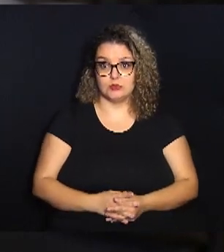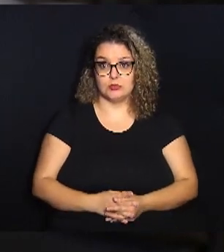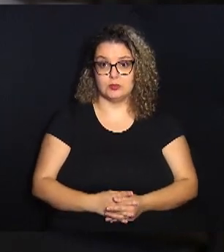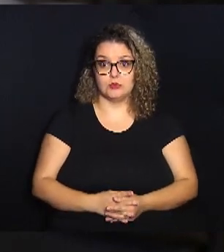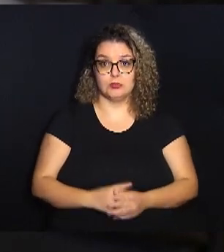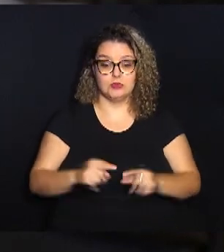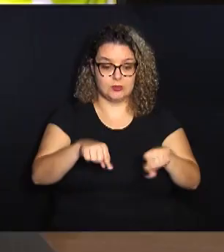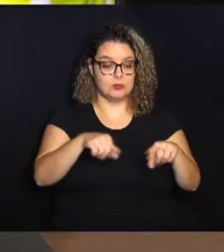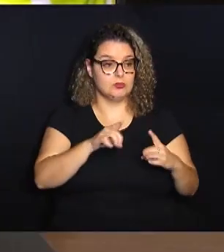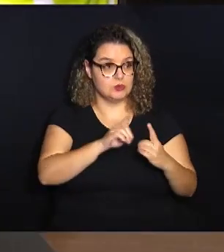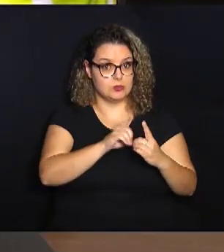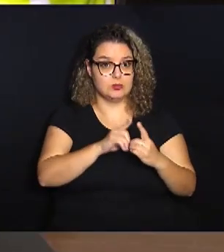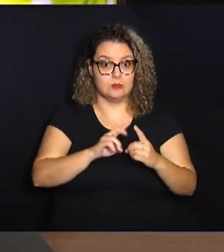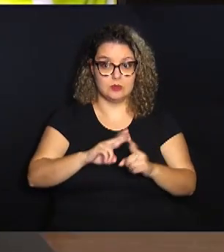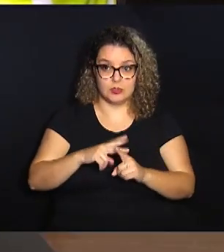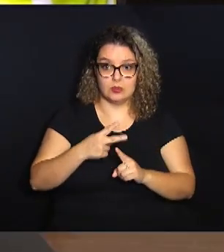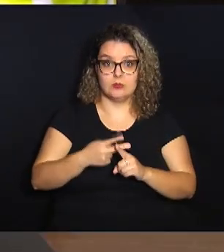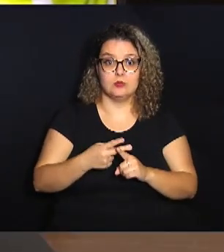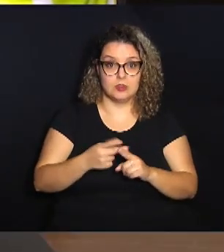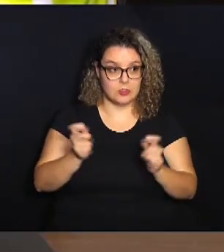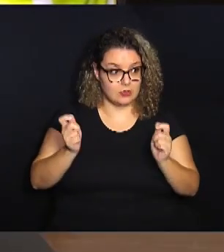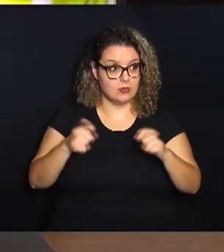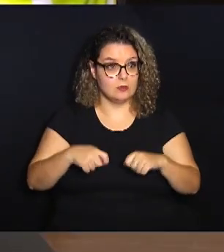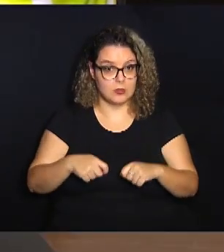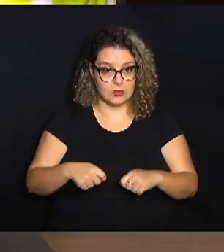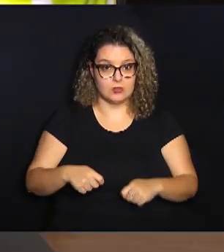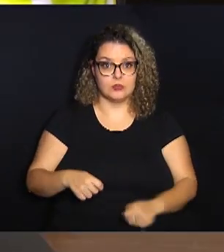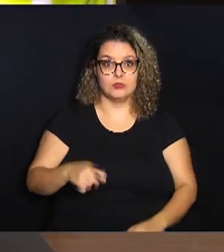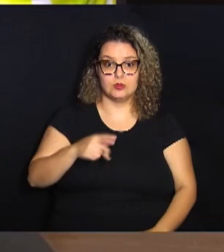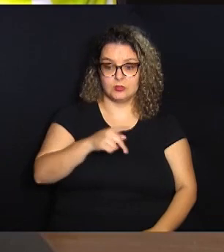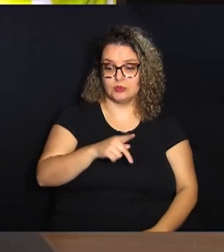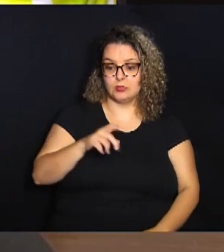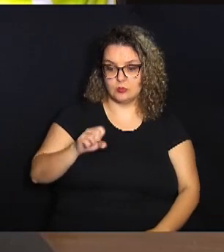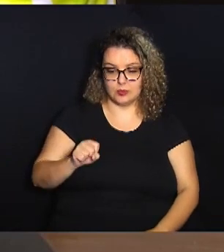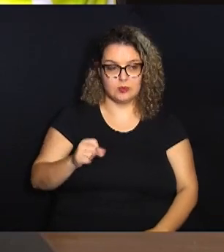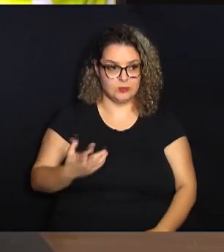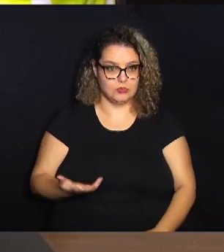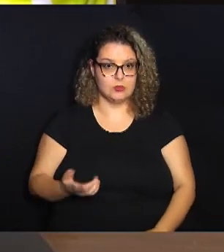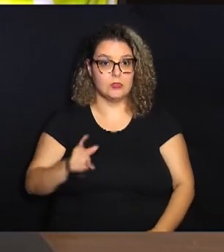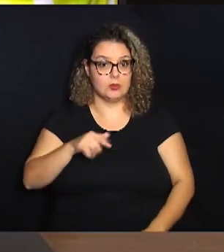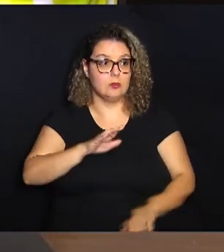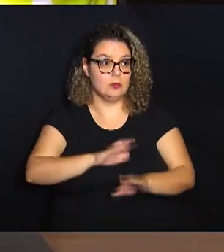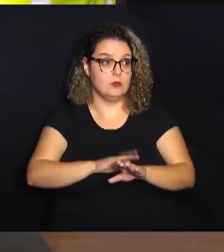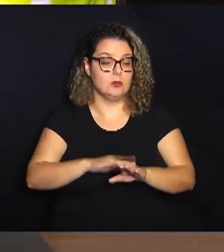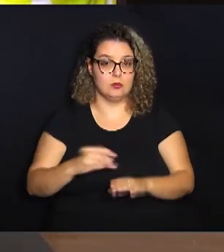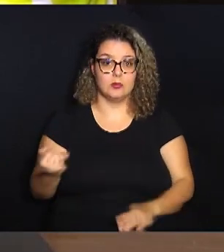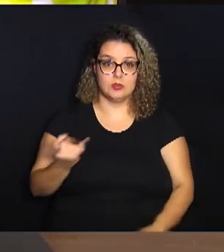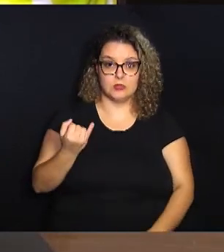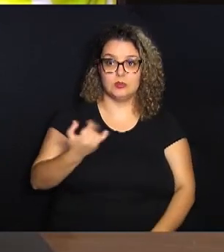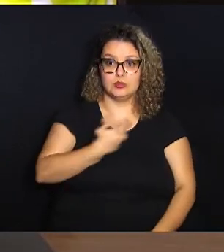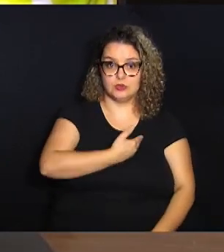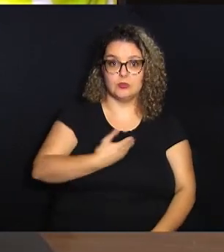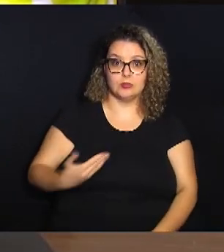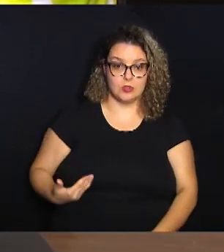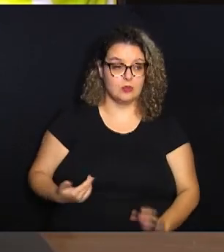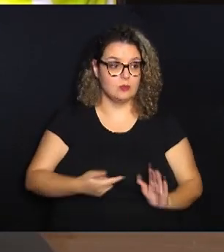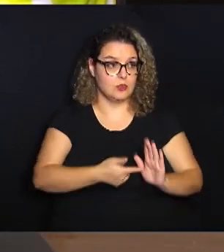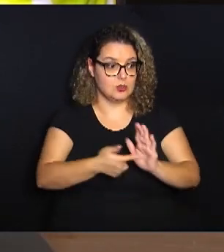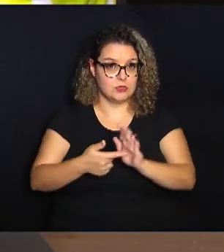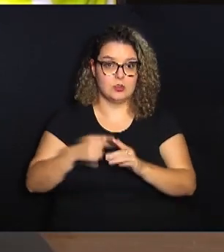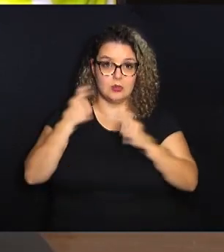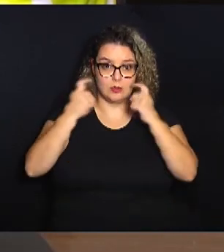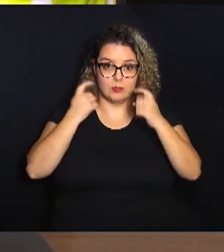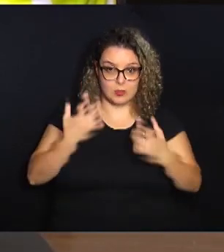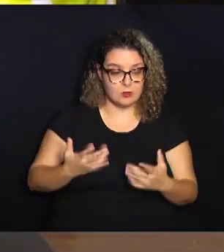consultórios, para dobrar a capacidade de atendimento do pronto-socorro. Então, uma ação importante do governo, mostrando a sua preocupação e a